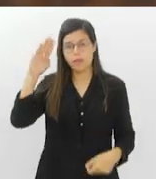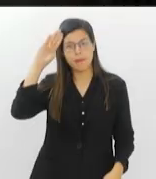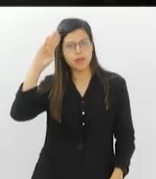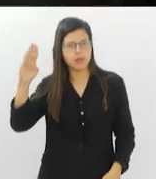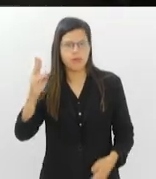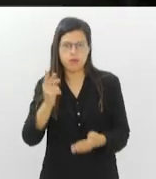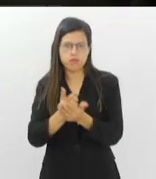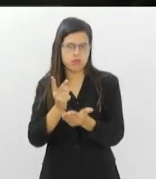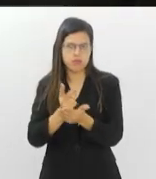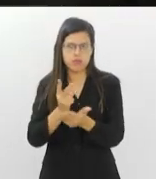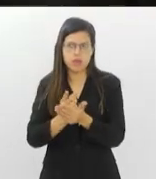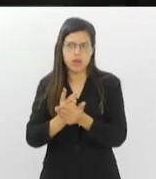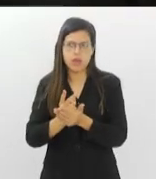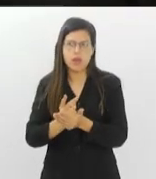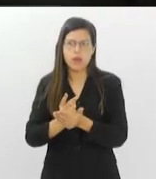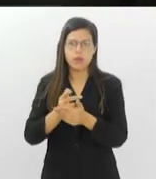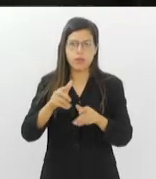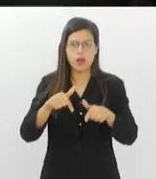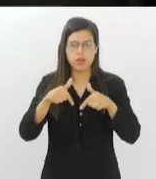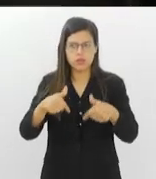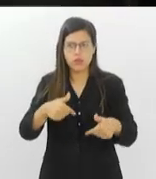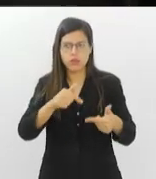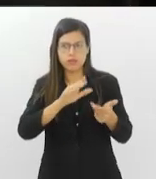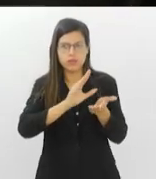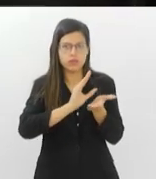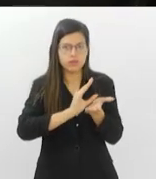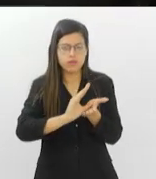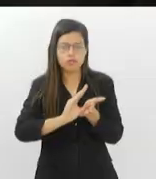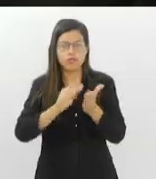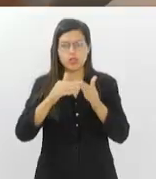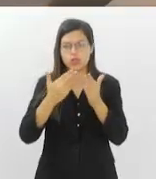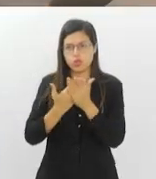sempre. Medidas como investir nas escolas, na área